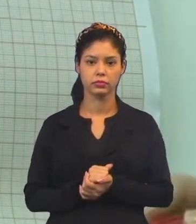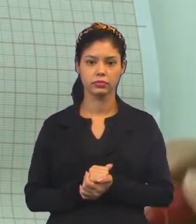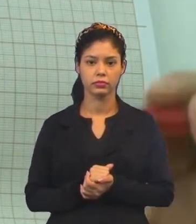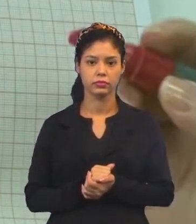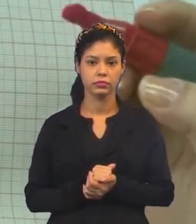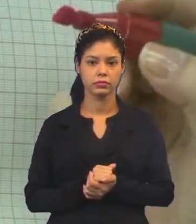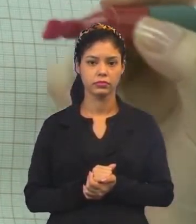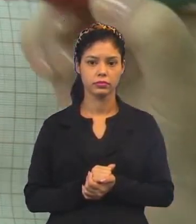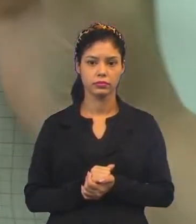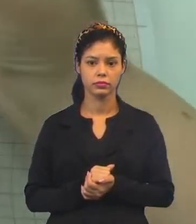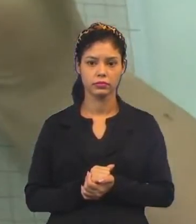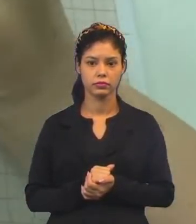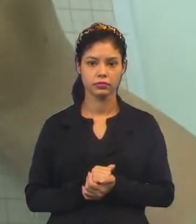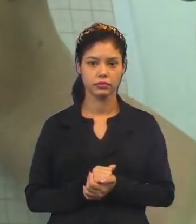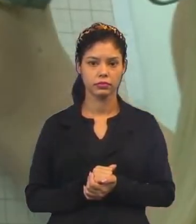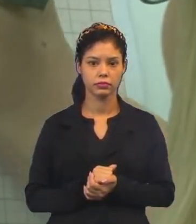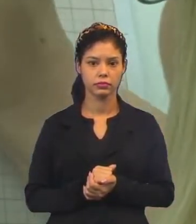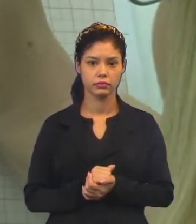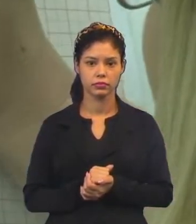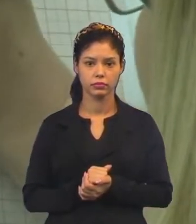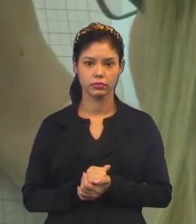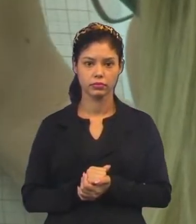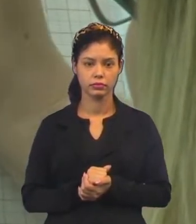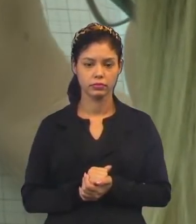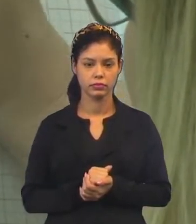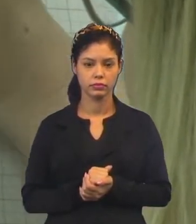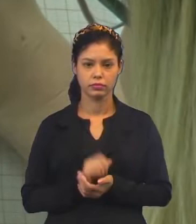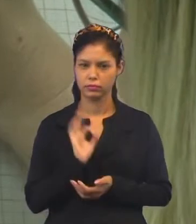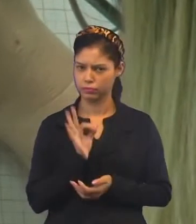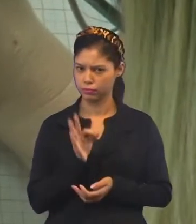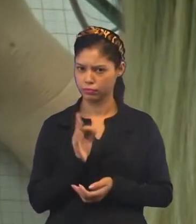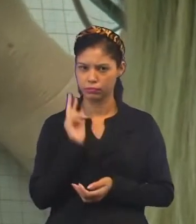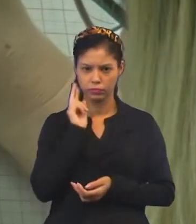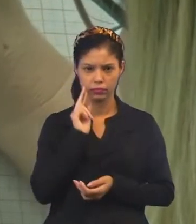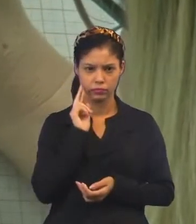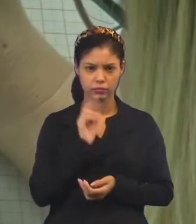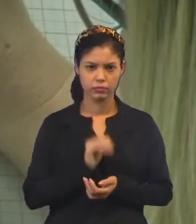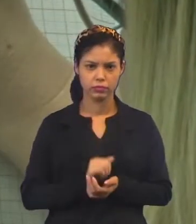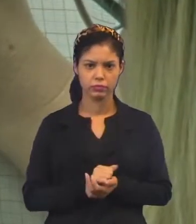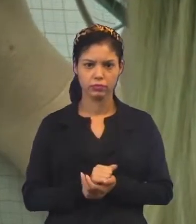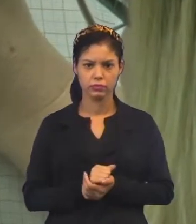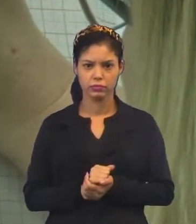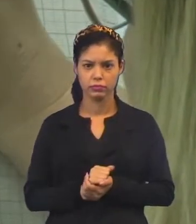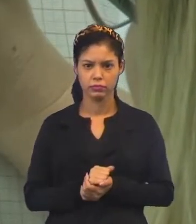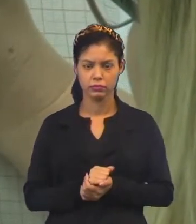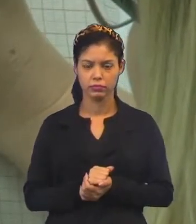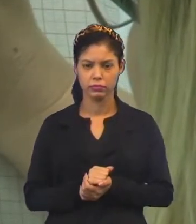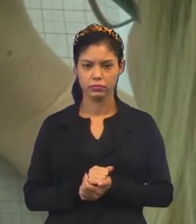pincel cor-de-rosa para fazer as pétalas. Vamos ver se vai dar certo.